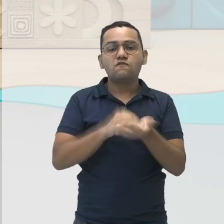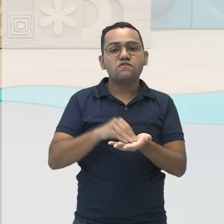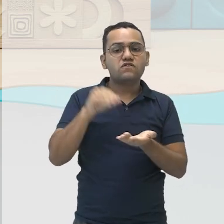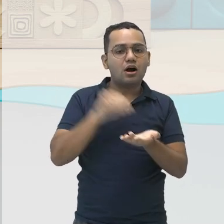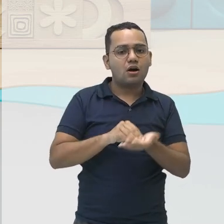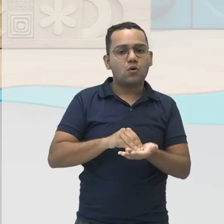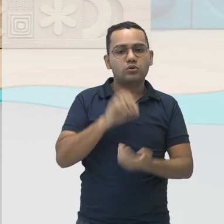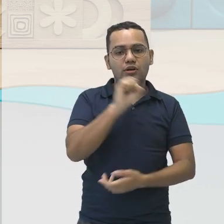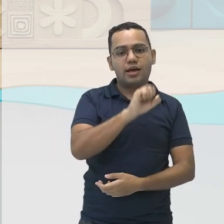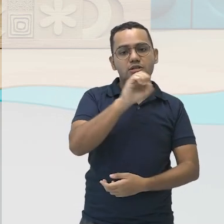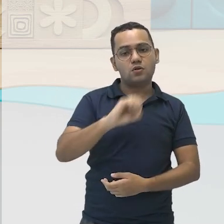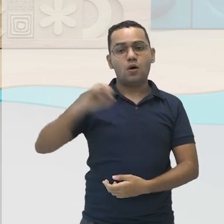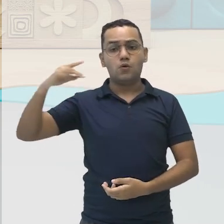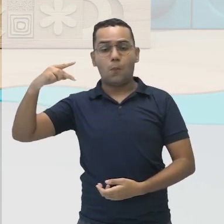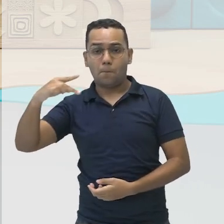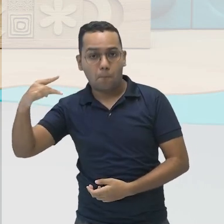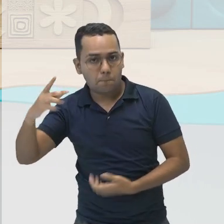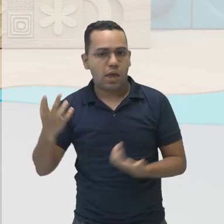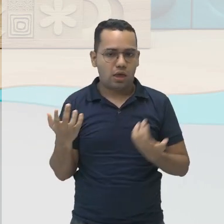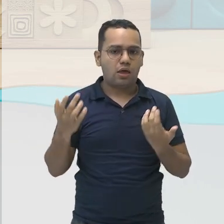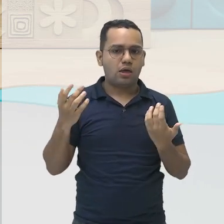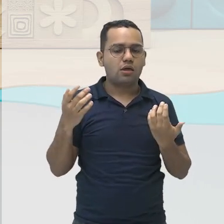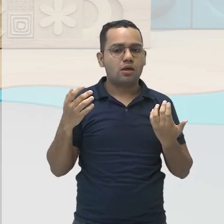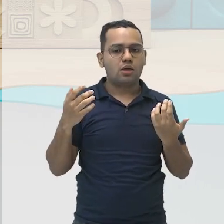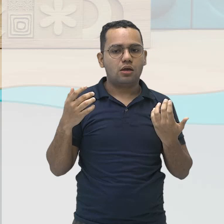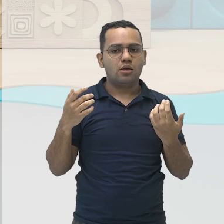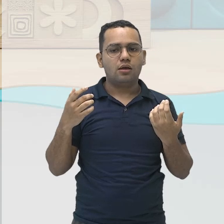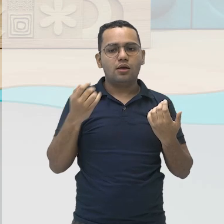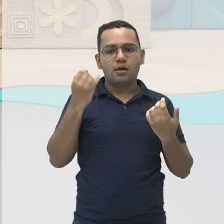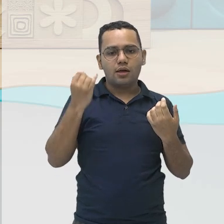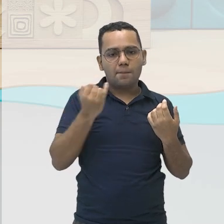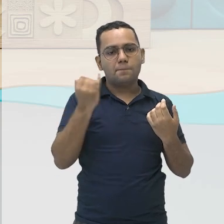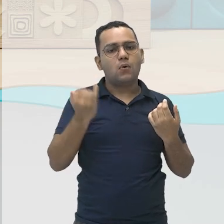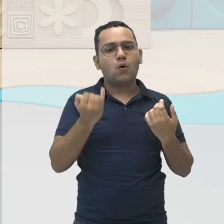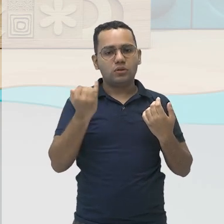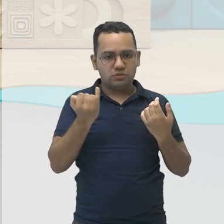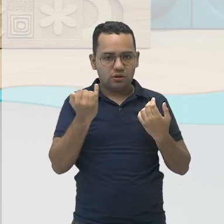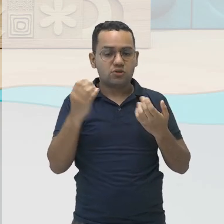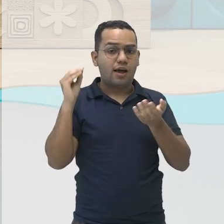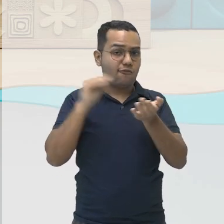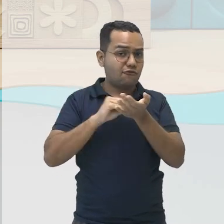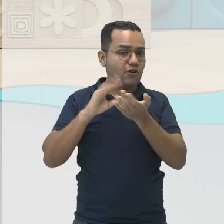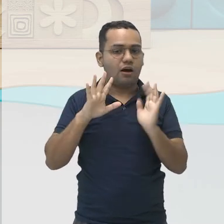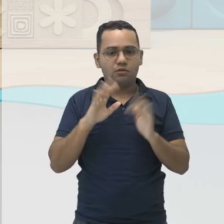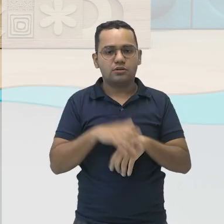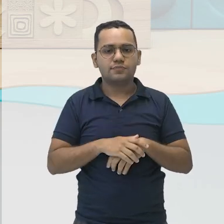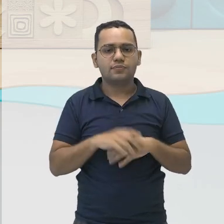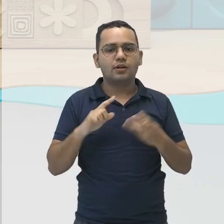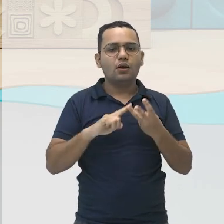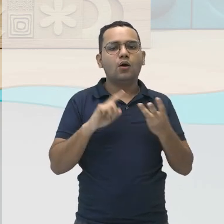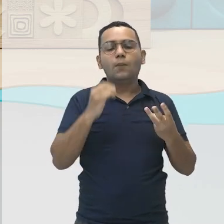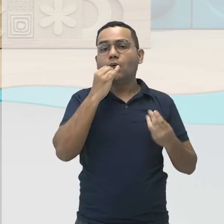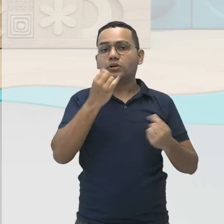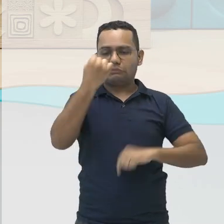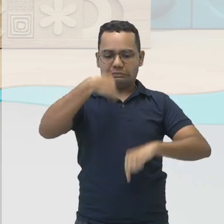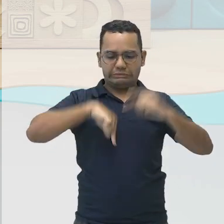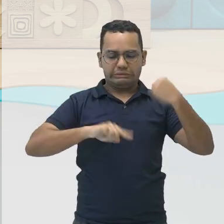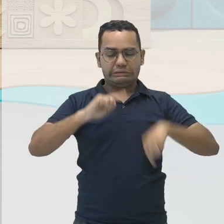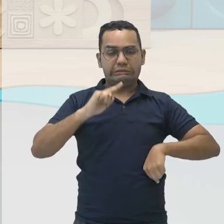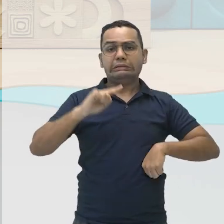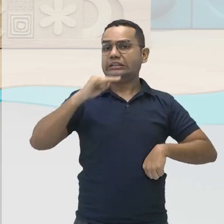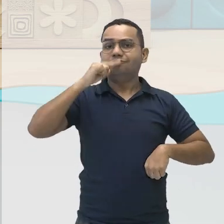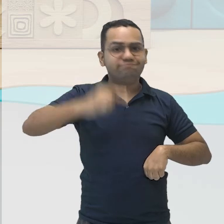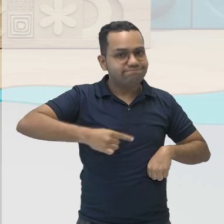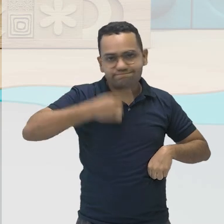sais minerais importantes na questão da contração muscular. A má circulação também pode ser uma